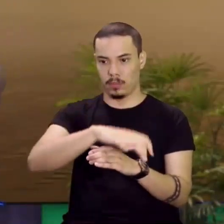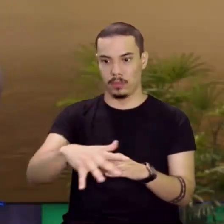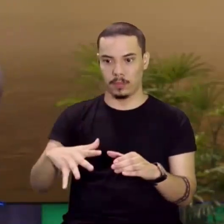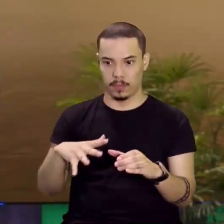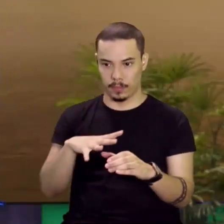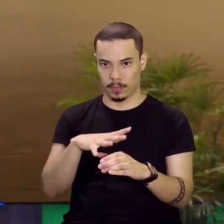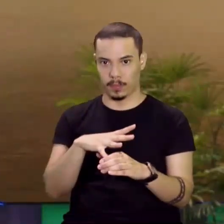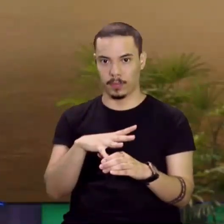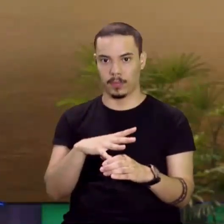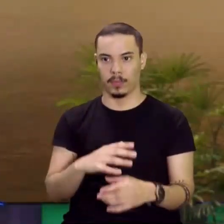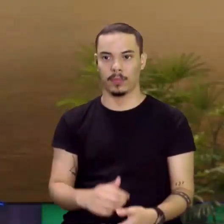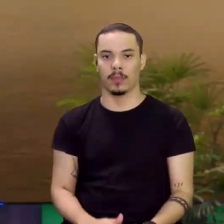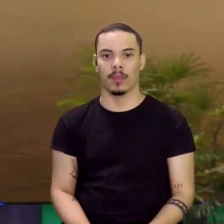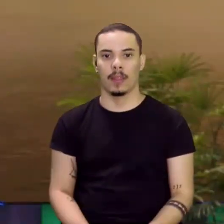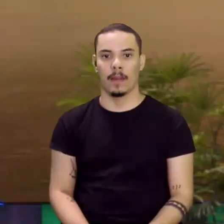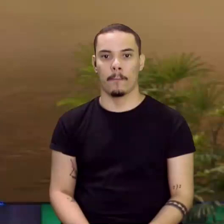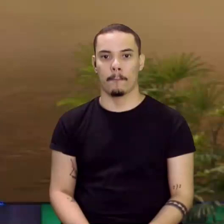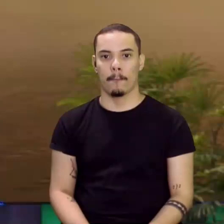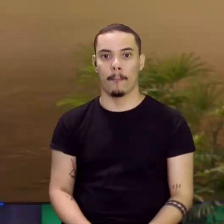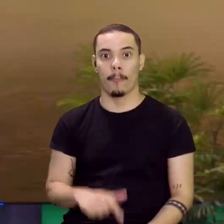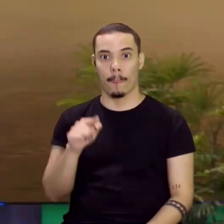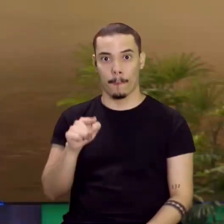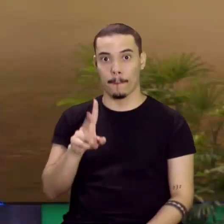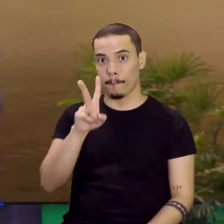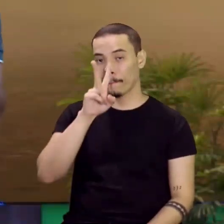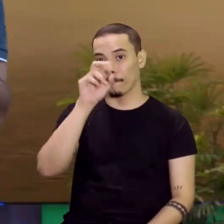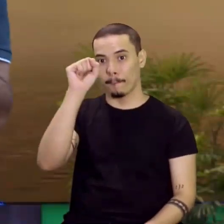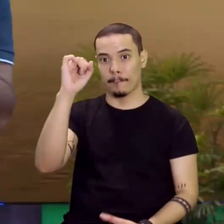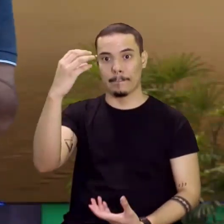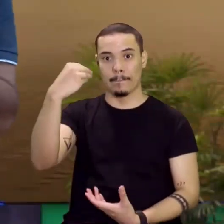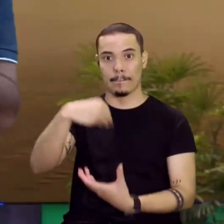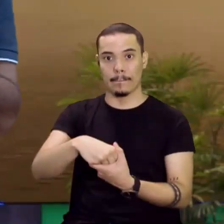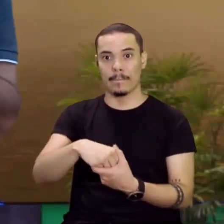externas exógenas. As forças de dentro são